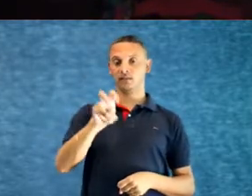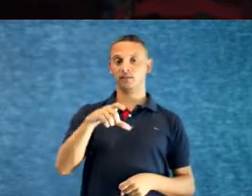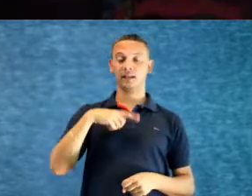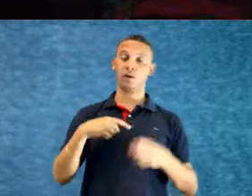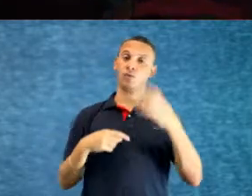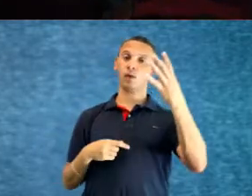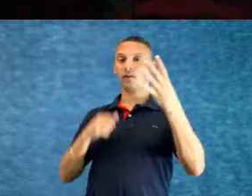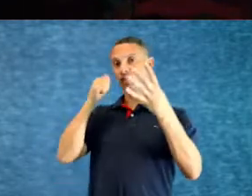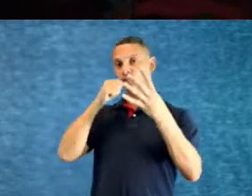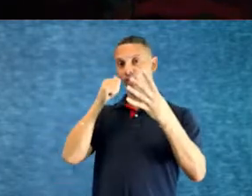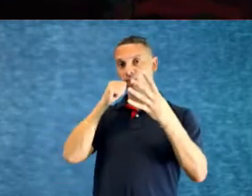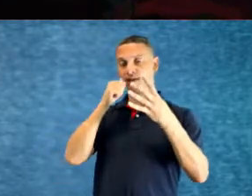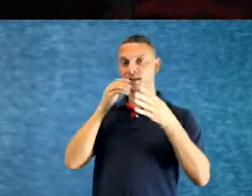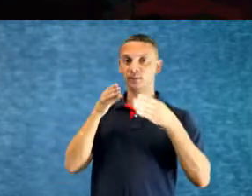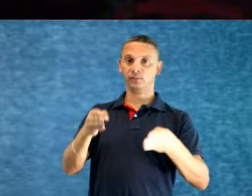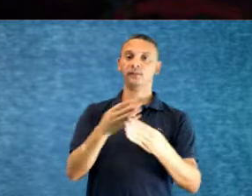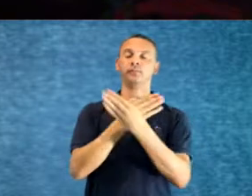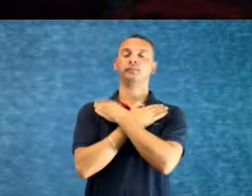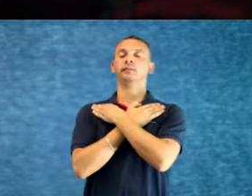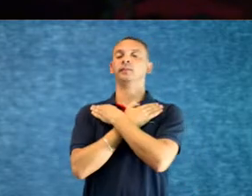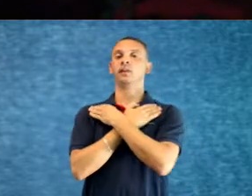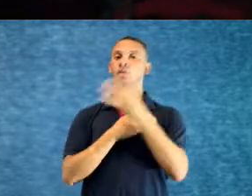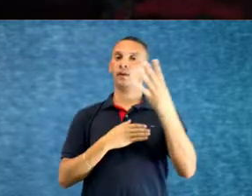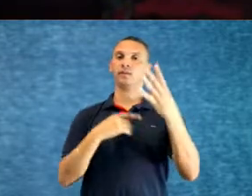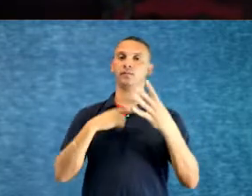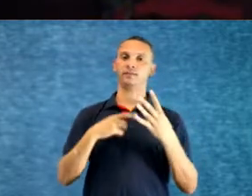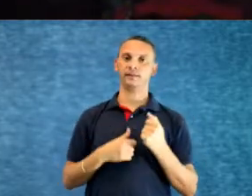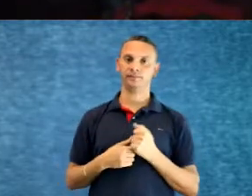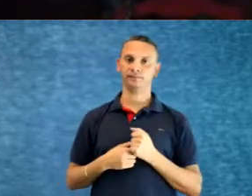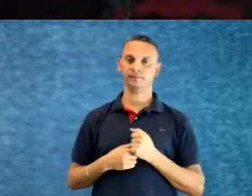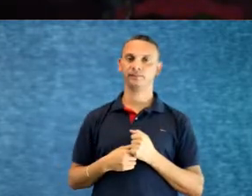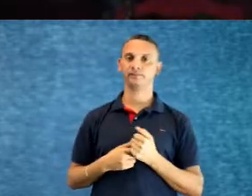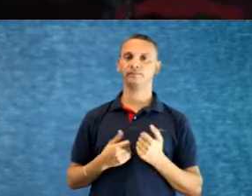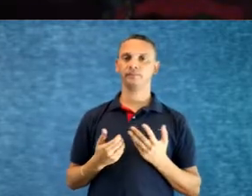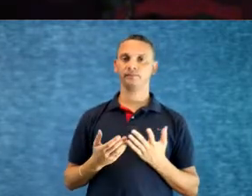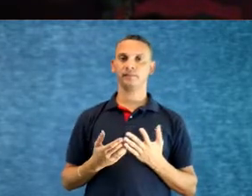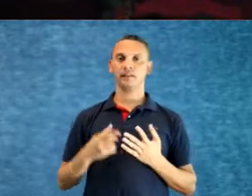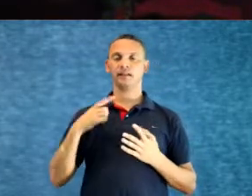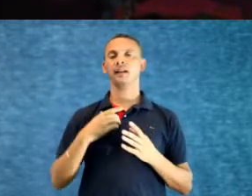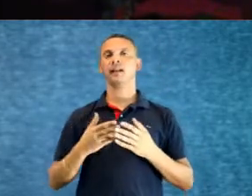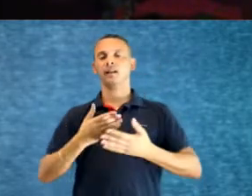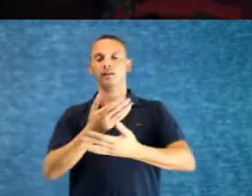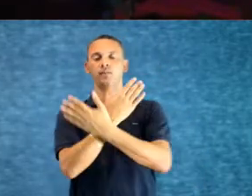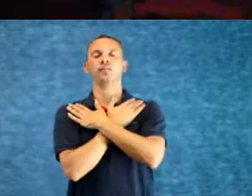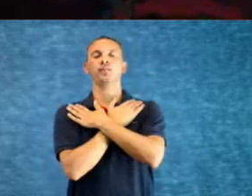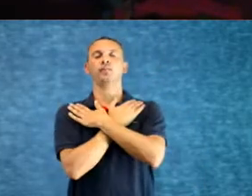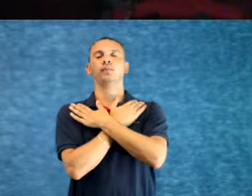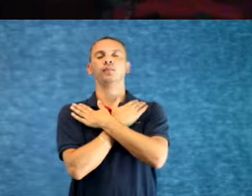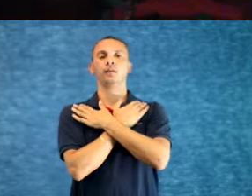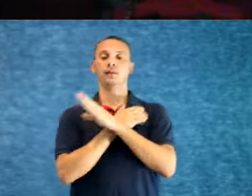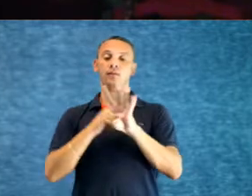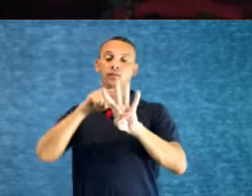essa amizade que houve entre eles. Só que ele era muito mais velho. Aquela história de que ela foi amante, por favor, sabe? Ele era uma